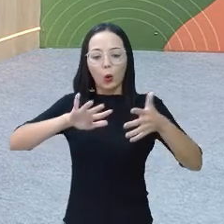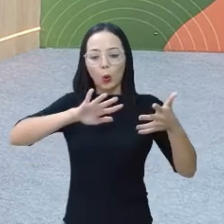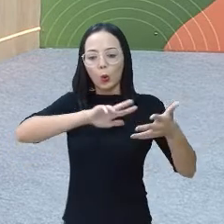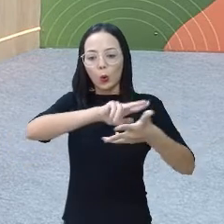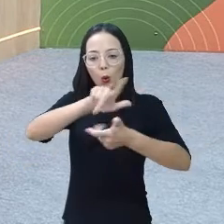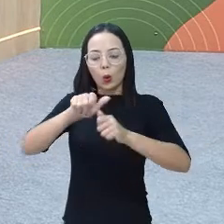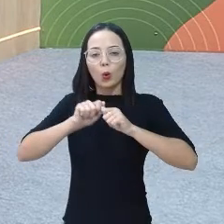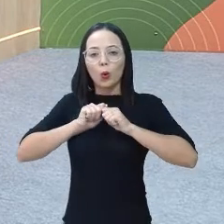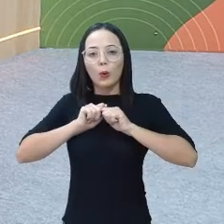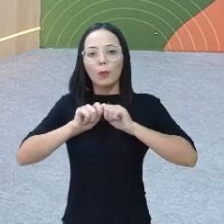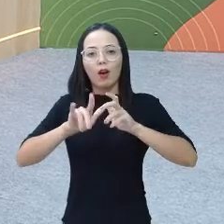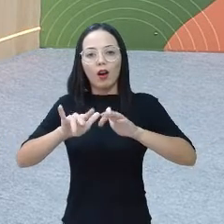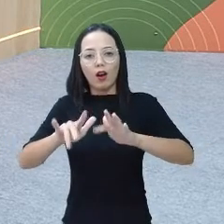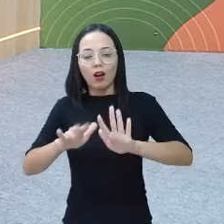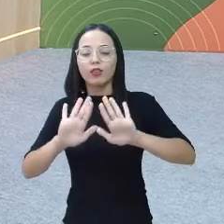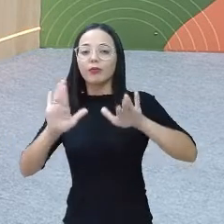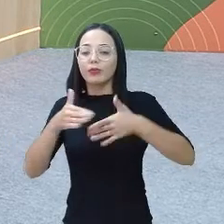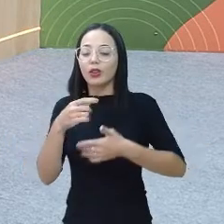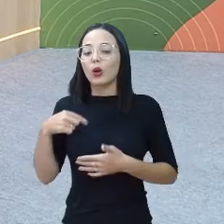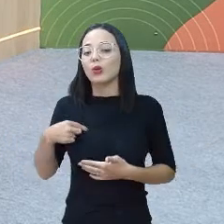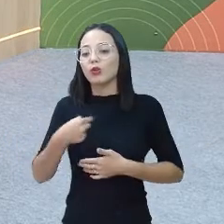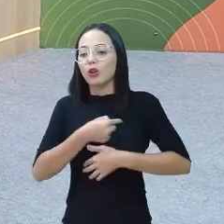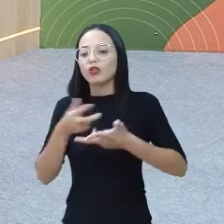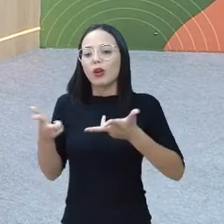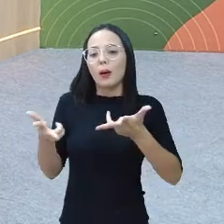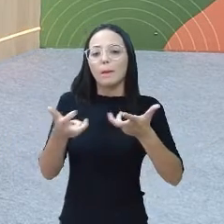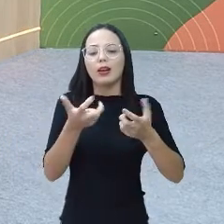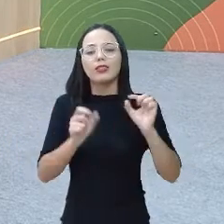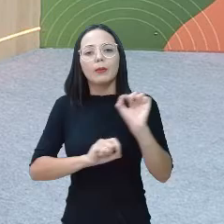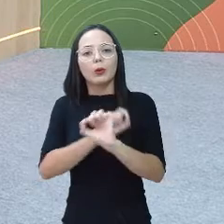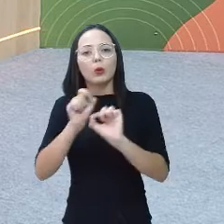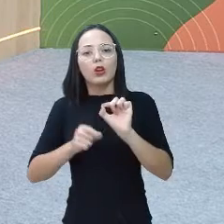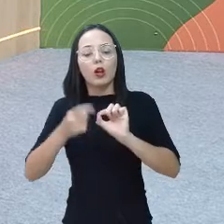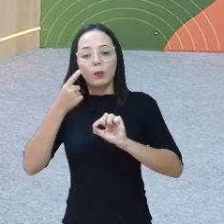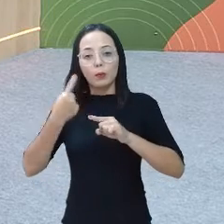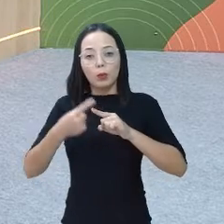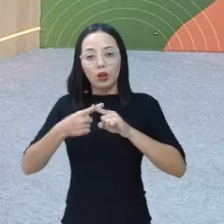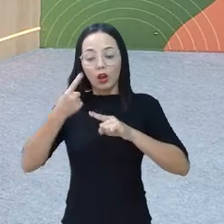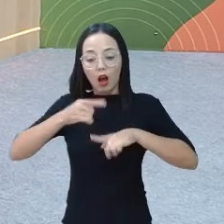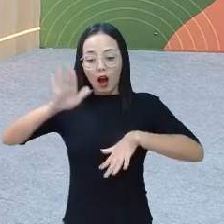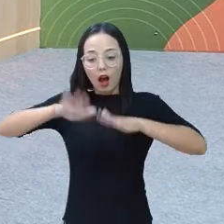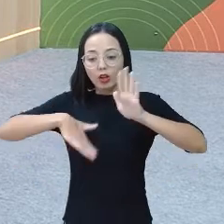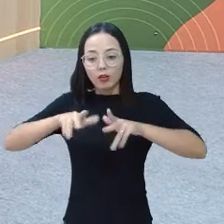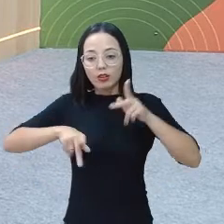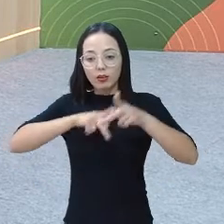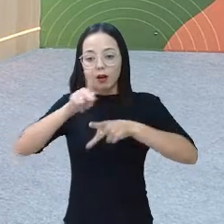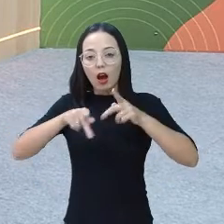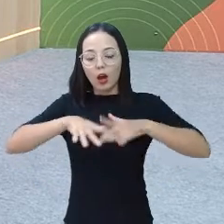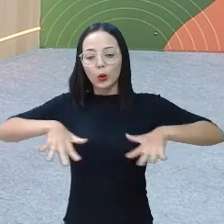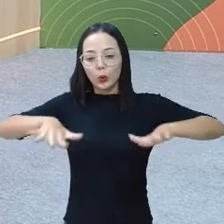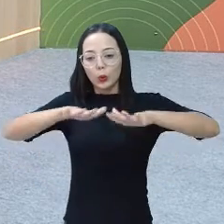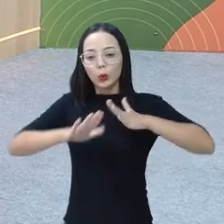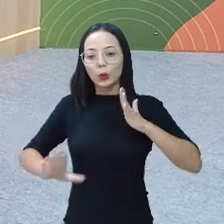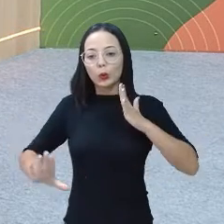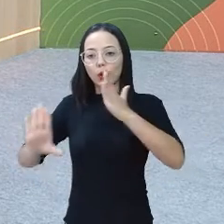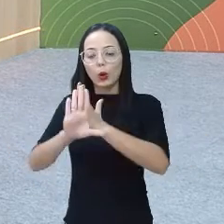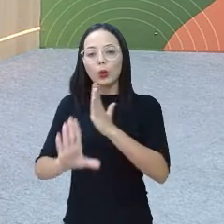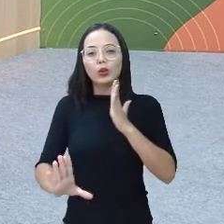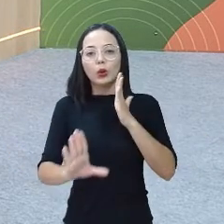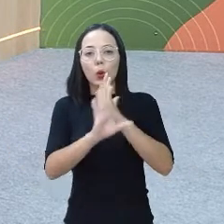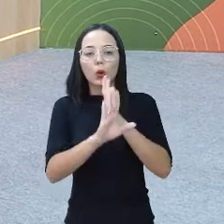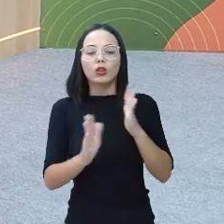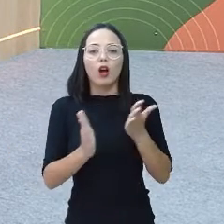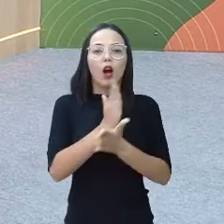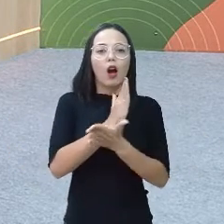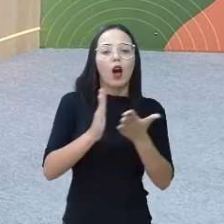gente observa que muitas vezes, né, a população mundial ela se depara com